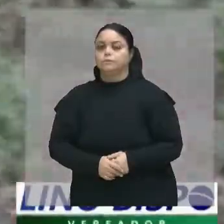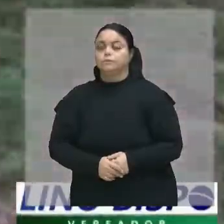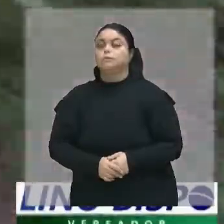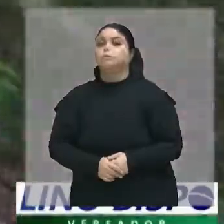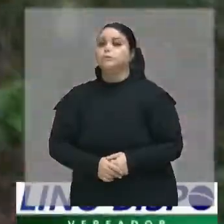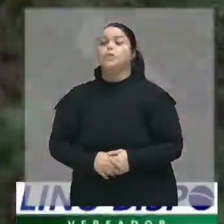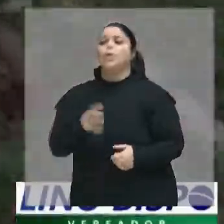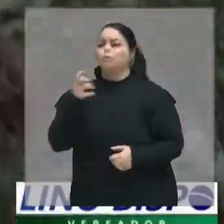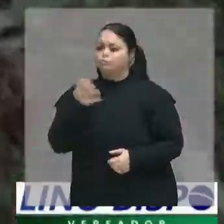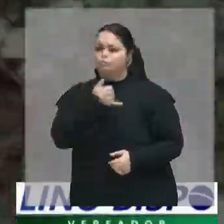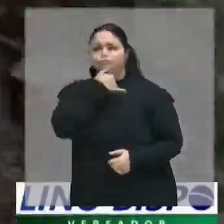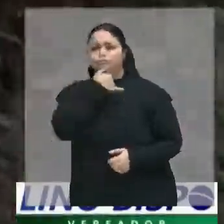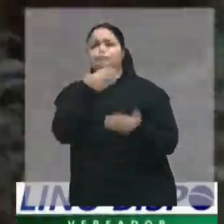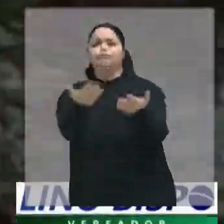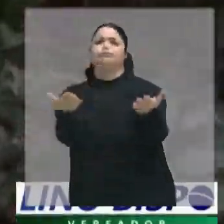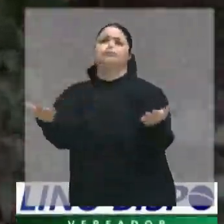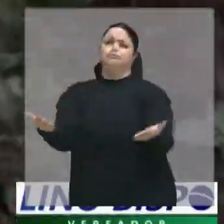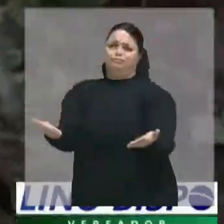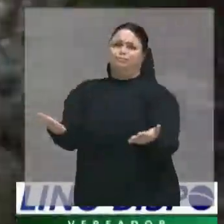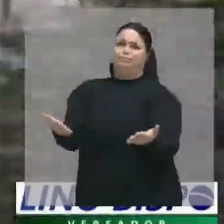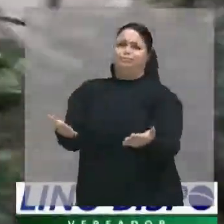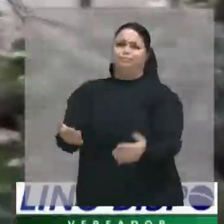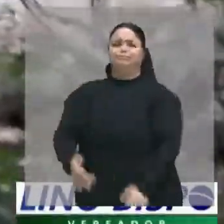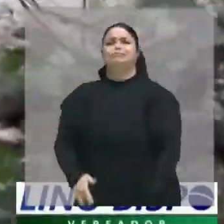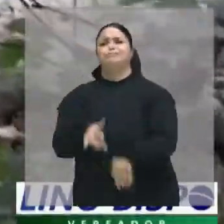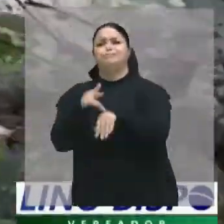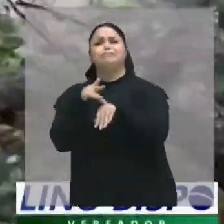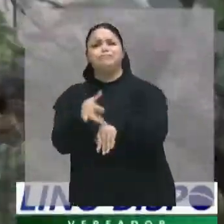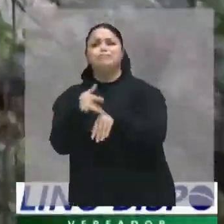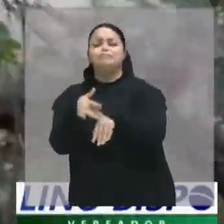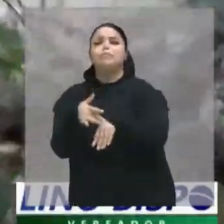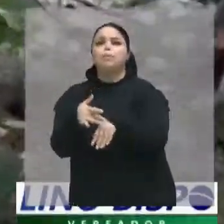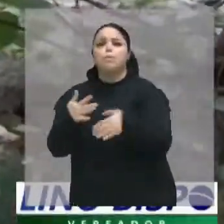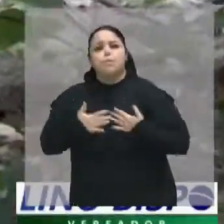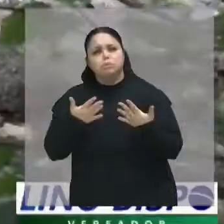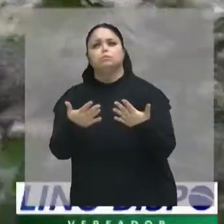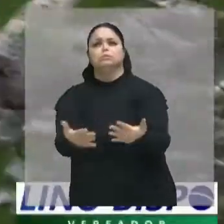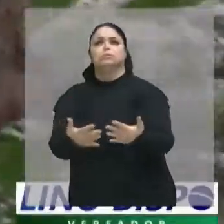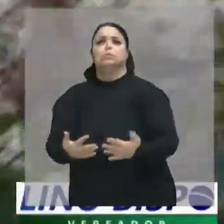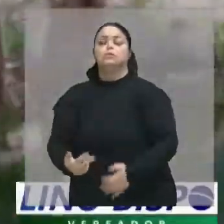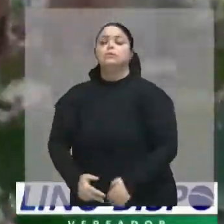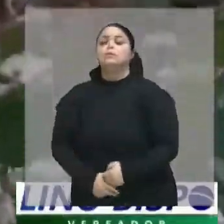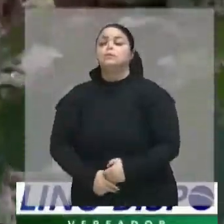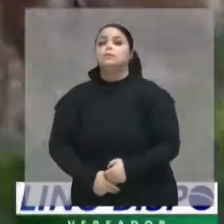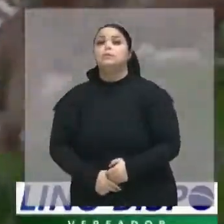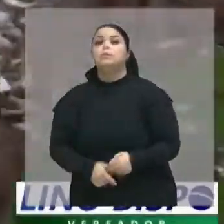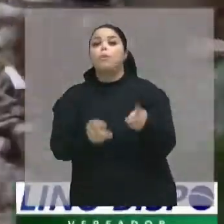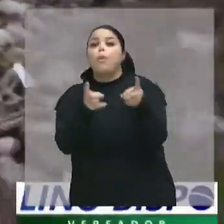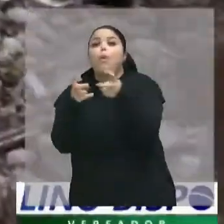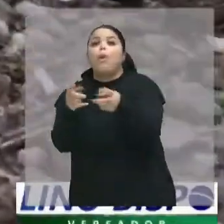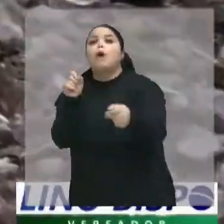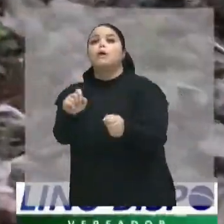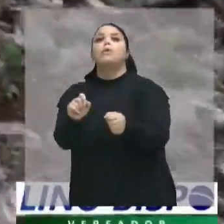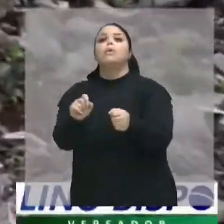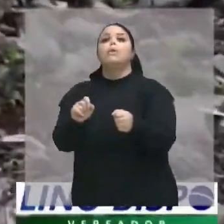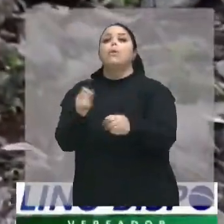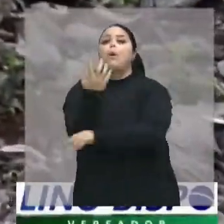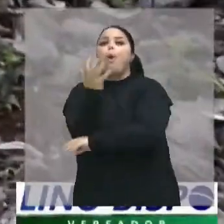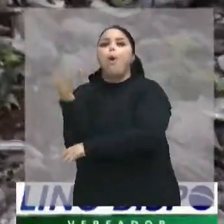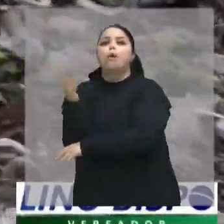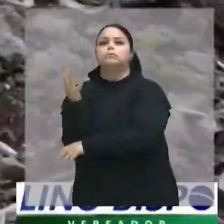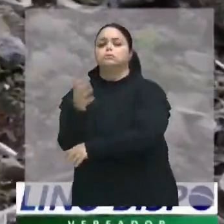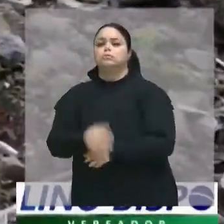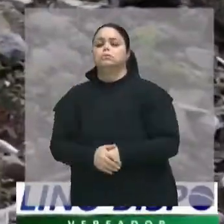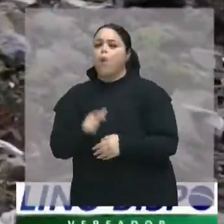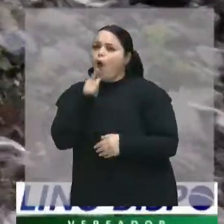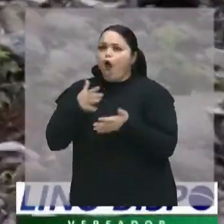Gente, é triste de ver uma situação dessa. É realmente chocante. a gente ver o que estão fazendo com o nosso